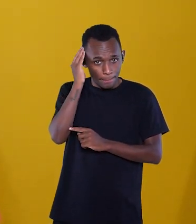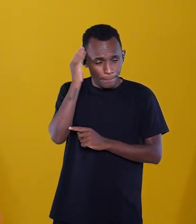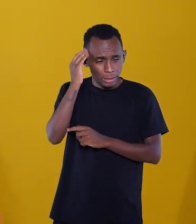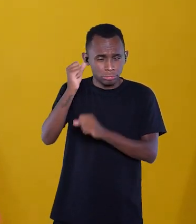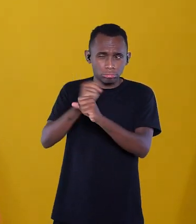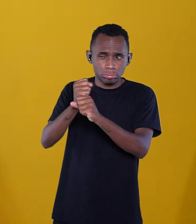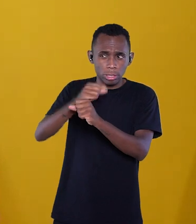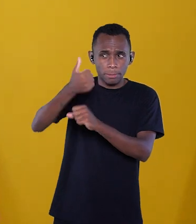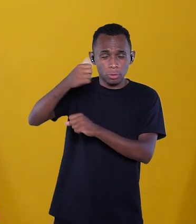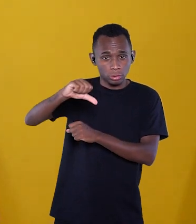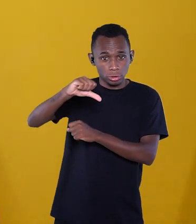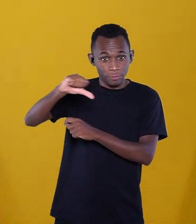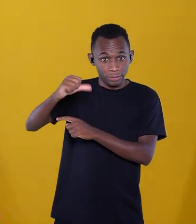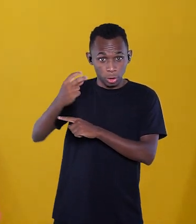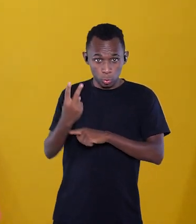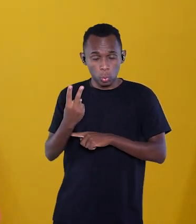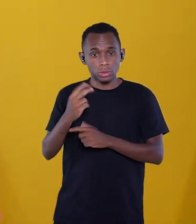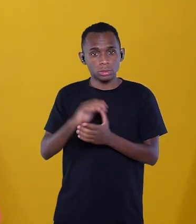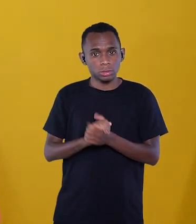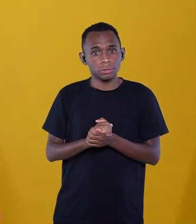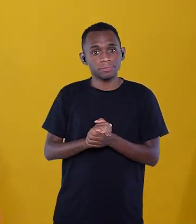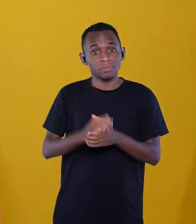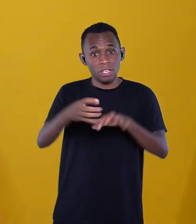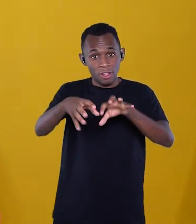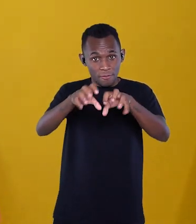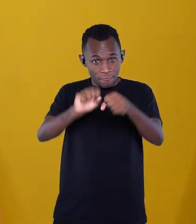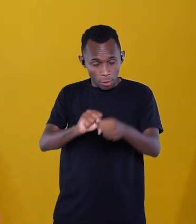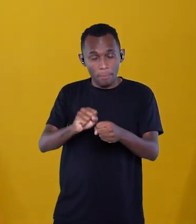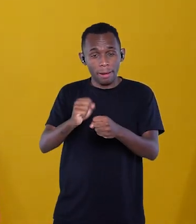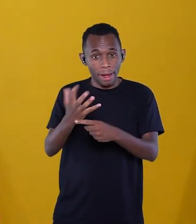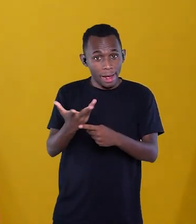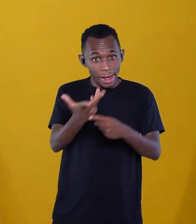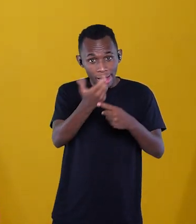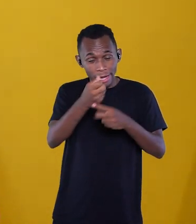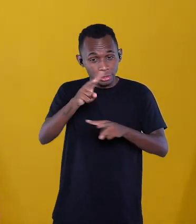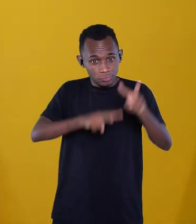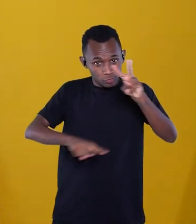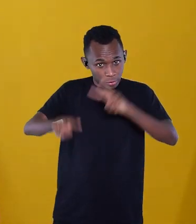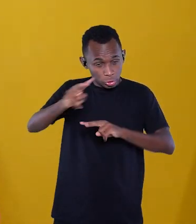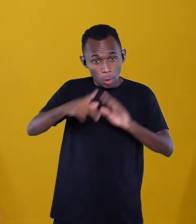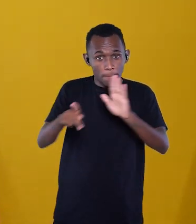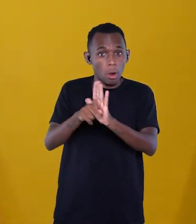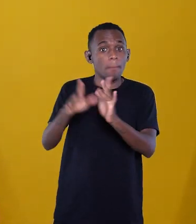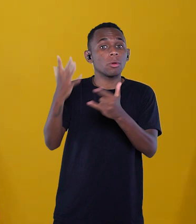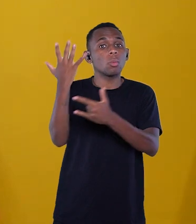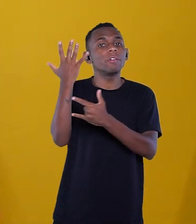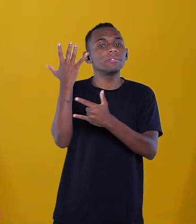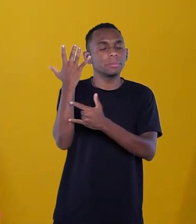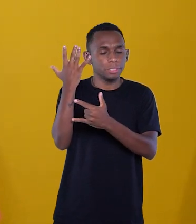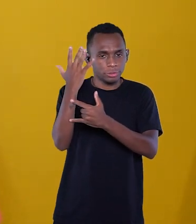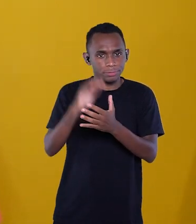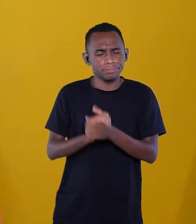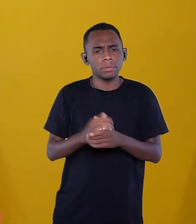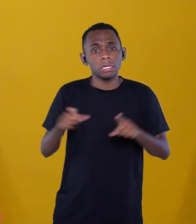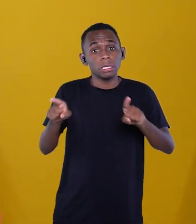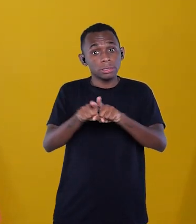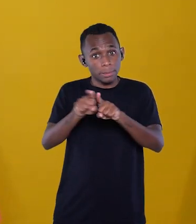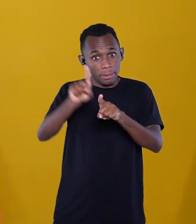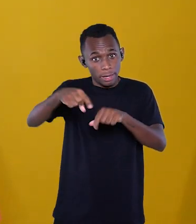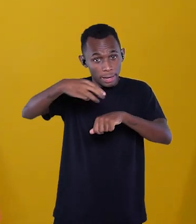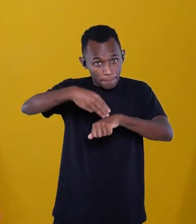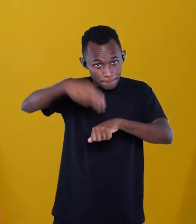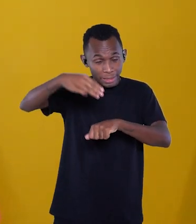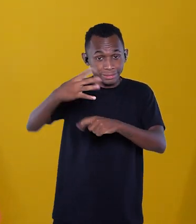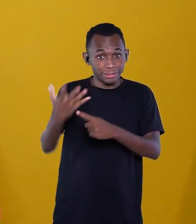em 1992. Graduou-se em Artes Visuais na Escola de Belas Artes da UFMG. Também é mestre